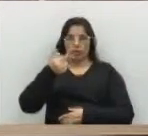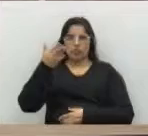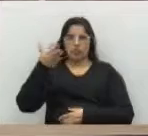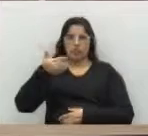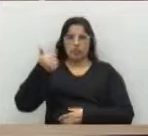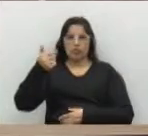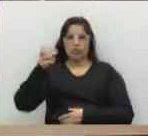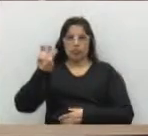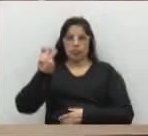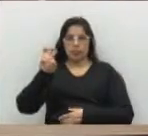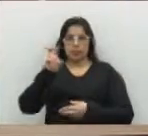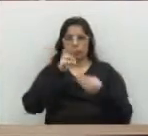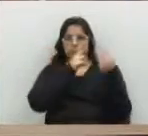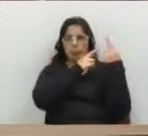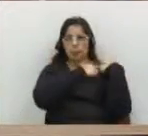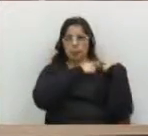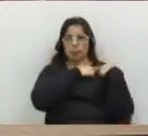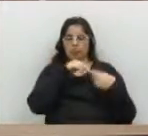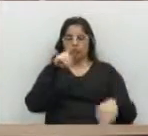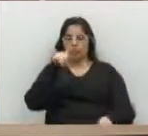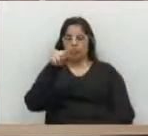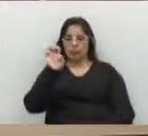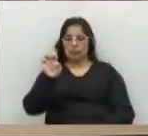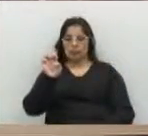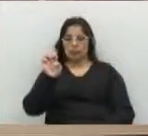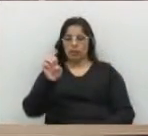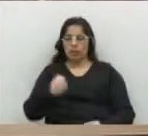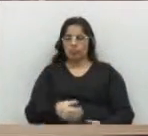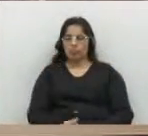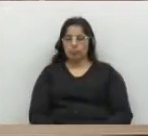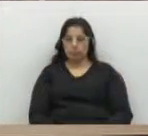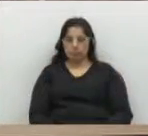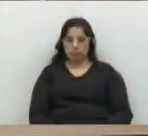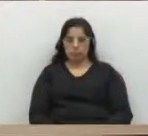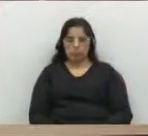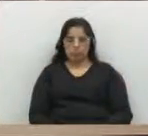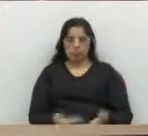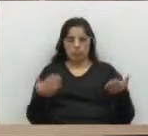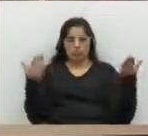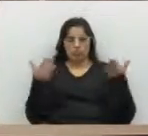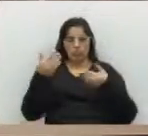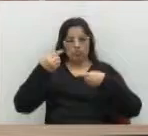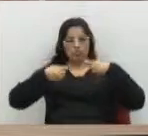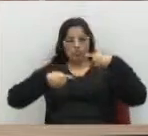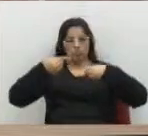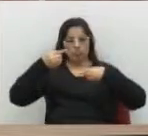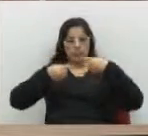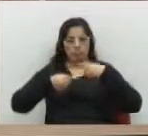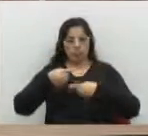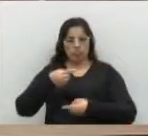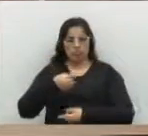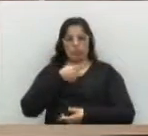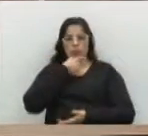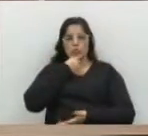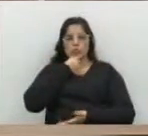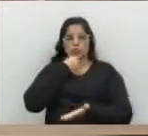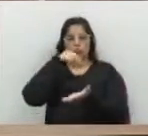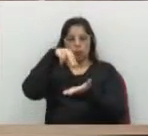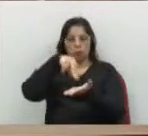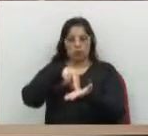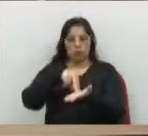507/2015, autor, vereador Zé da Mix. Requerimento número 507 está em discussão. Para discutir o